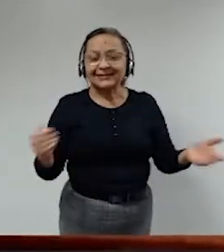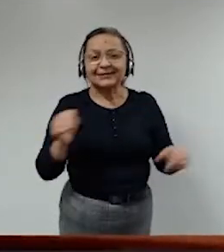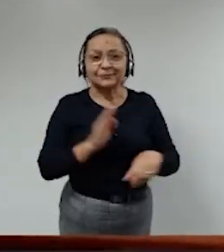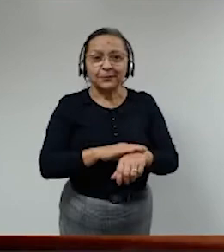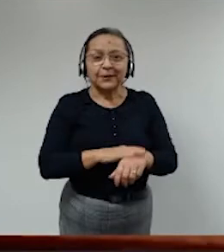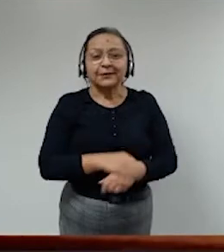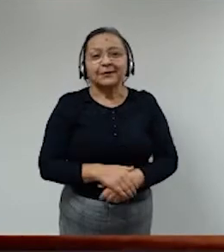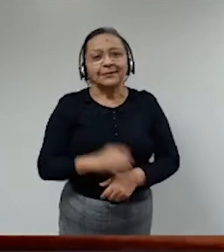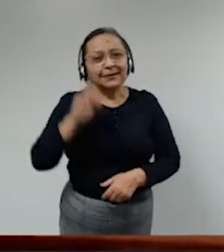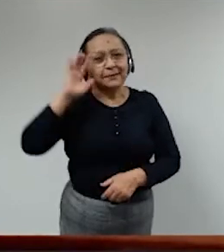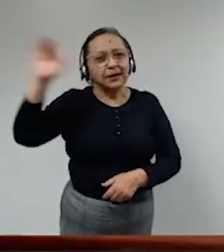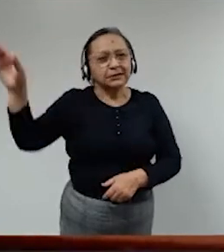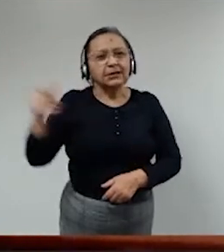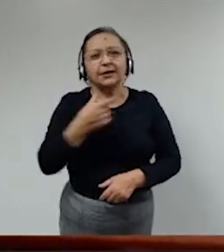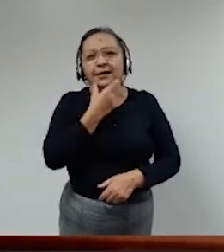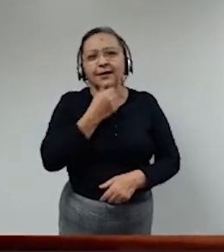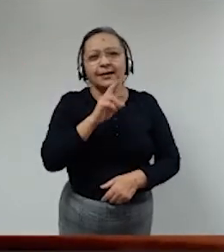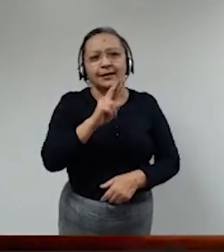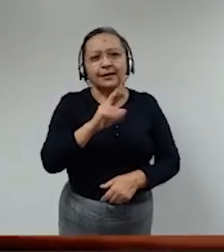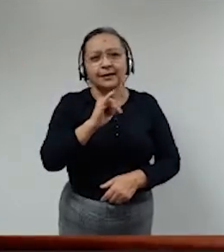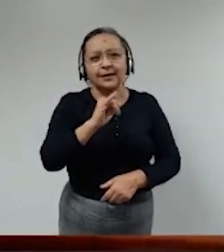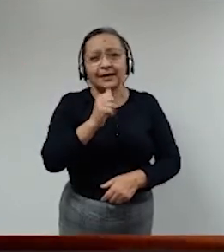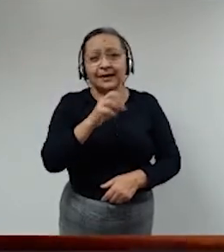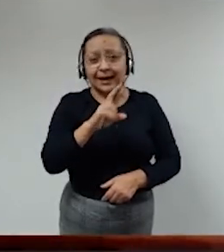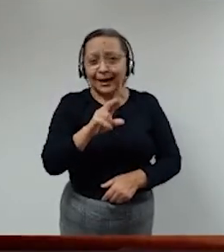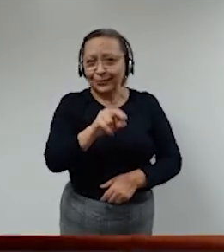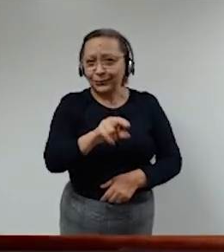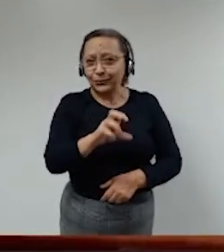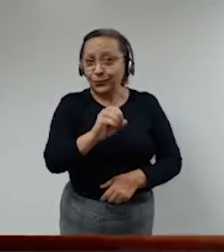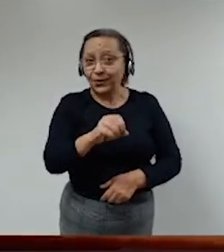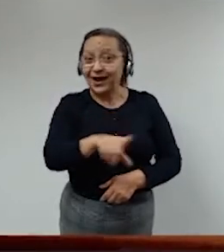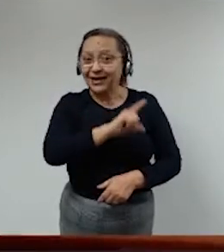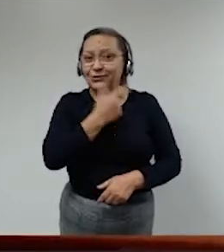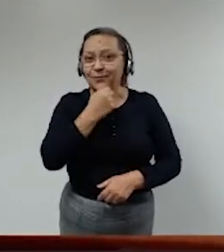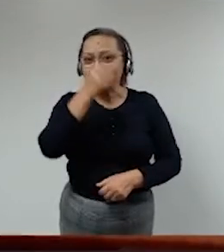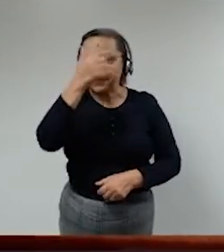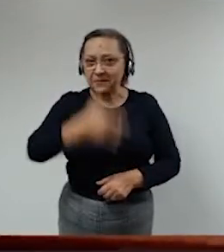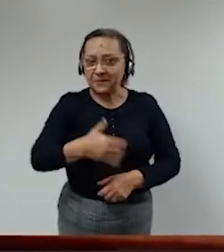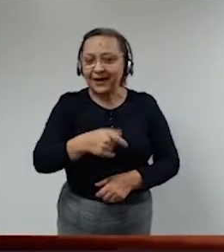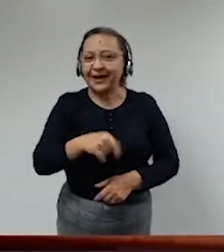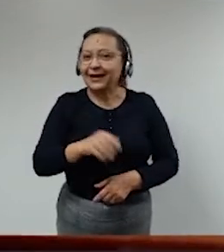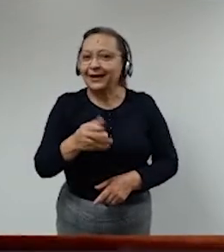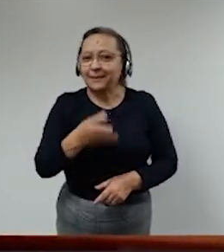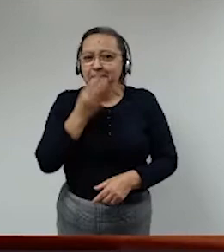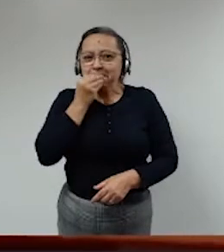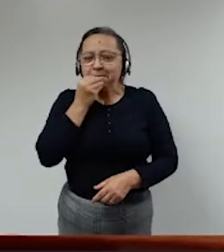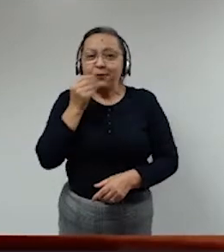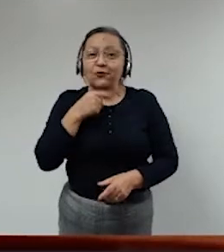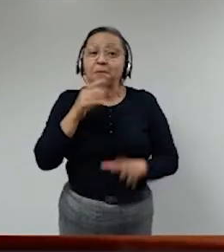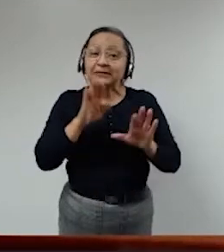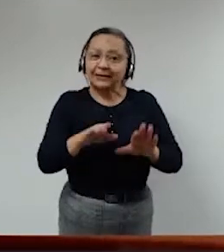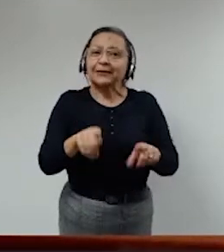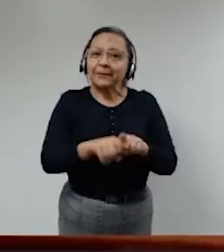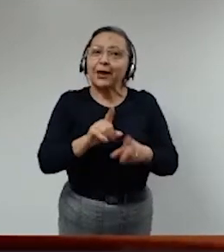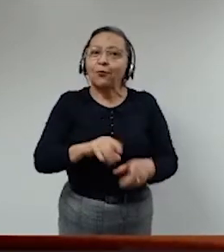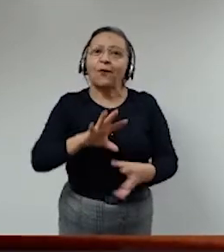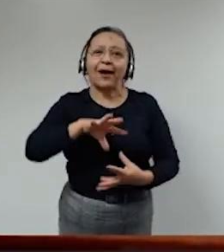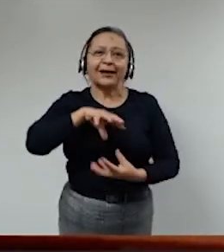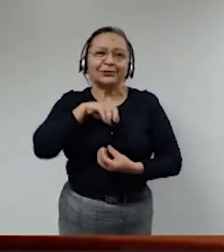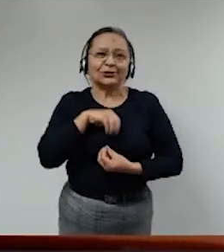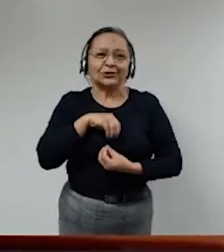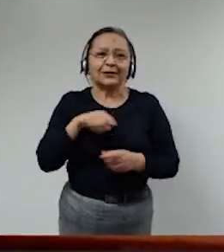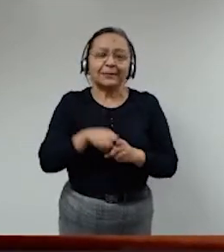ele não disse, mas ele é um grande compositor e artista também. Enfim, né, deve estar vendo os colegas passando por